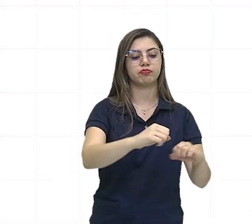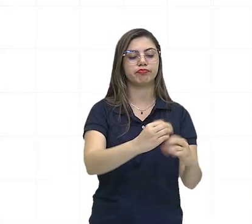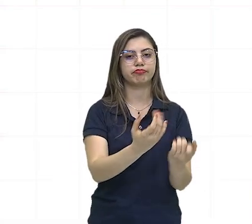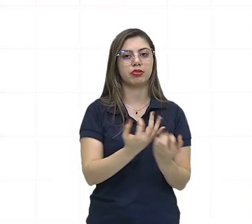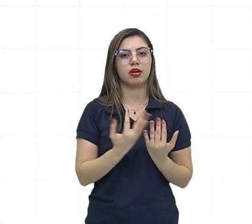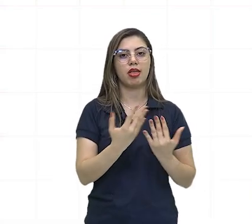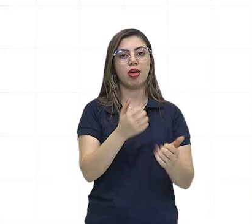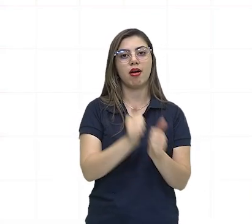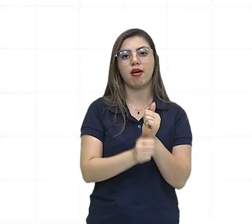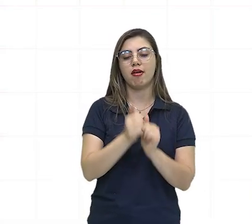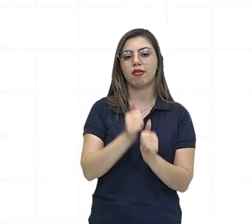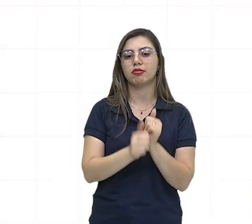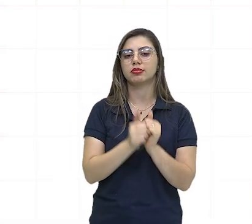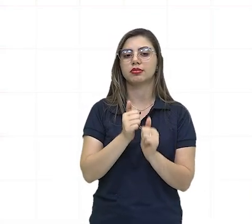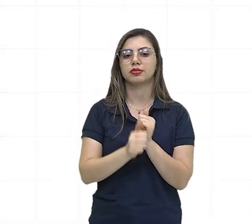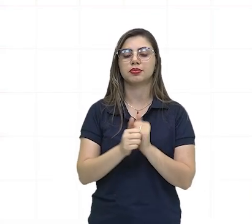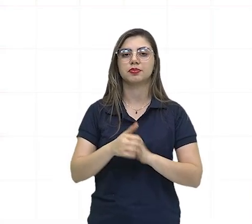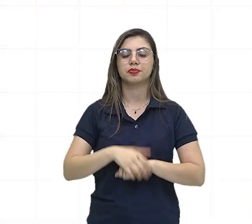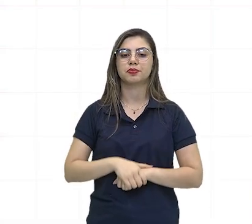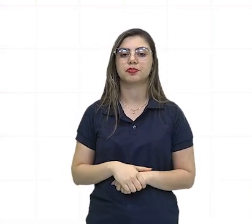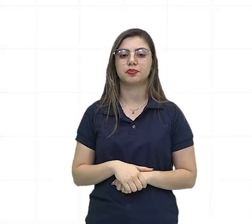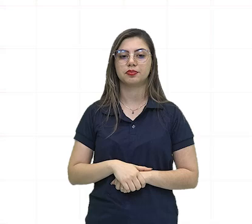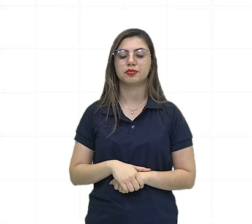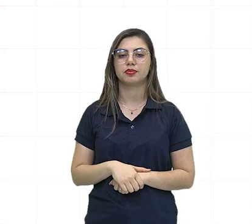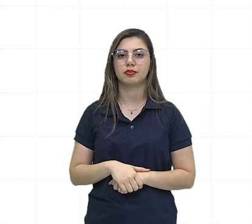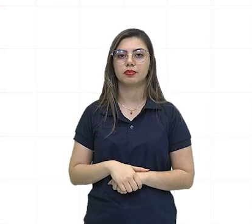No Sudeste Asiático,